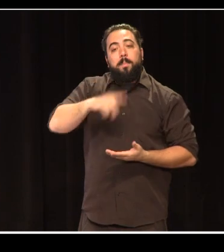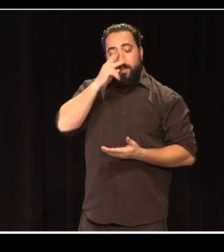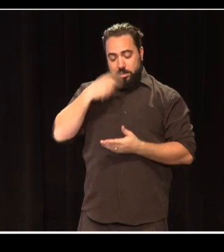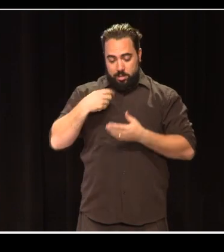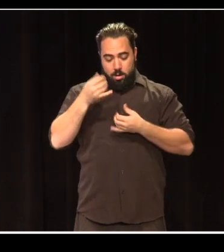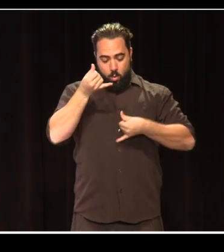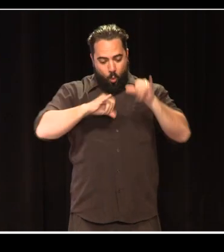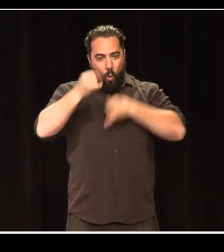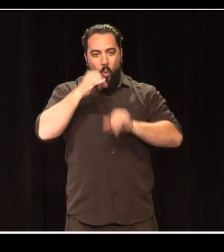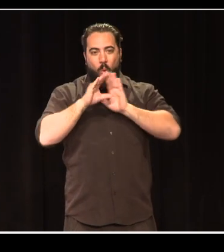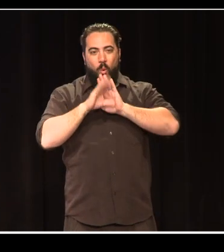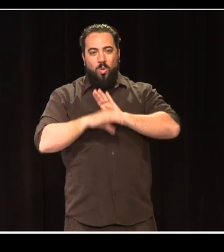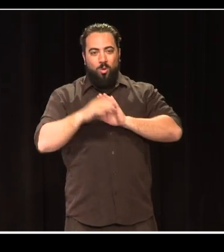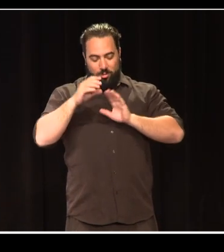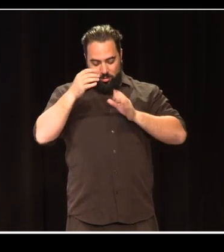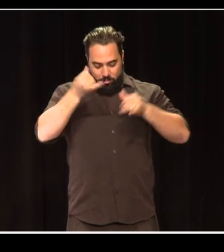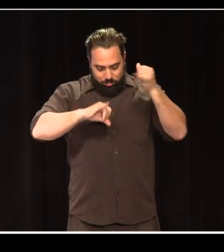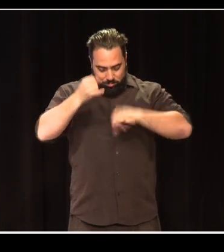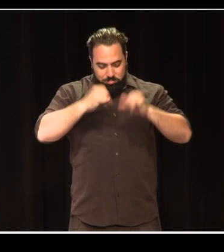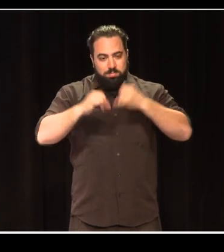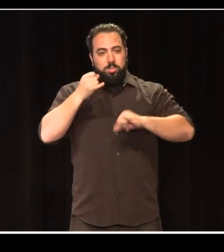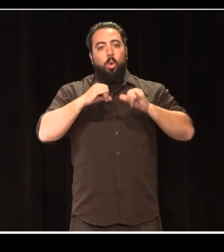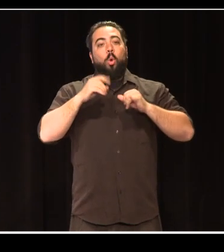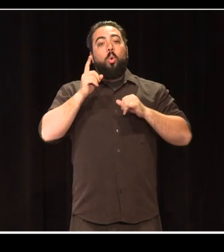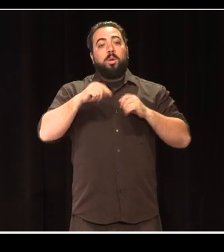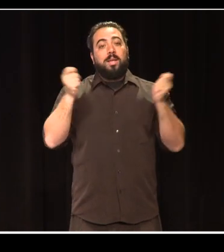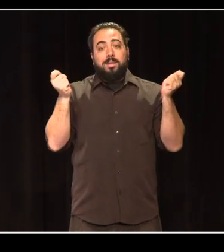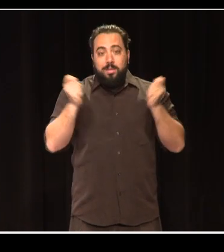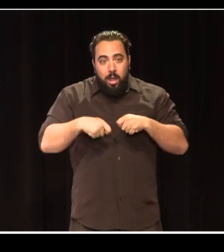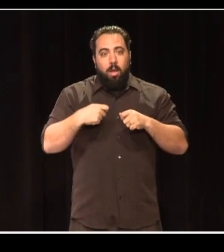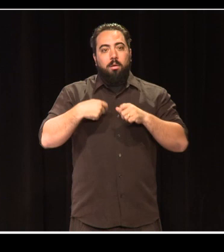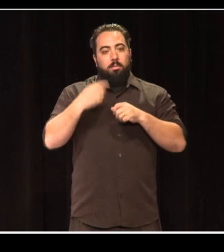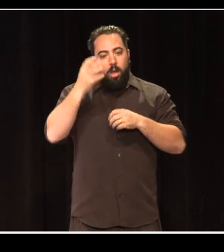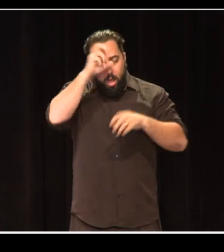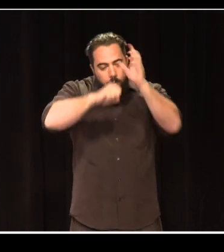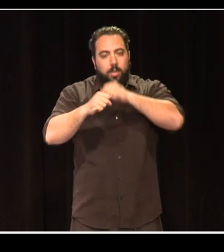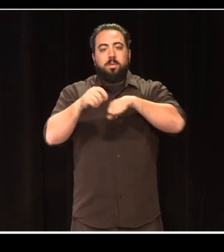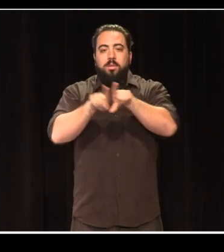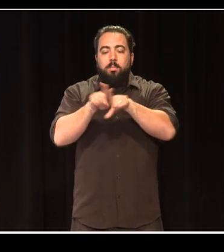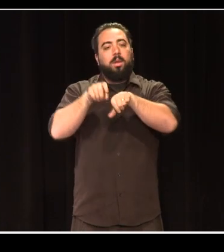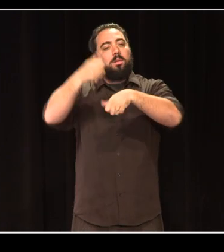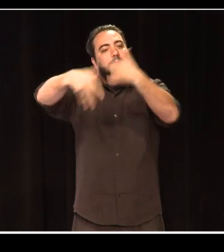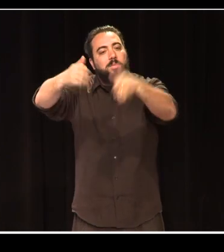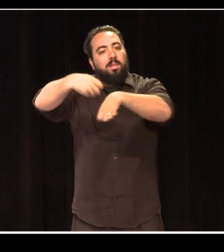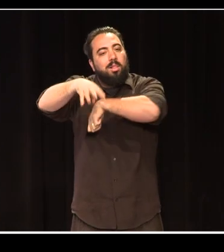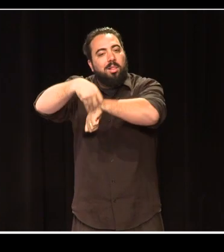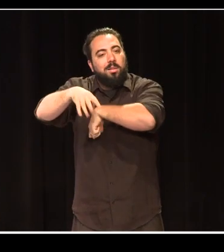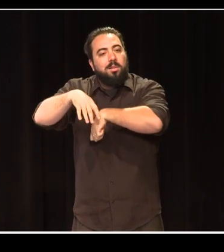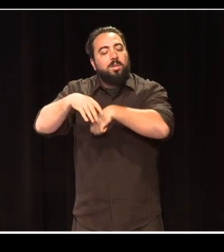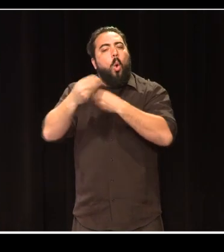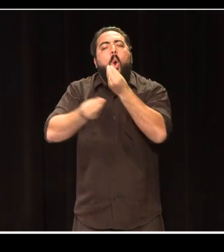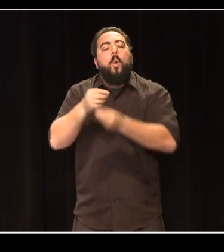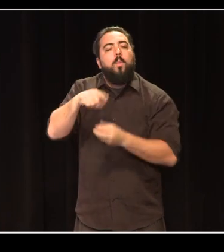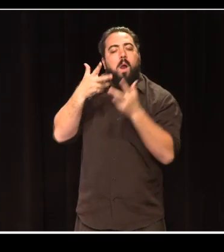química, está percebendo o conteúdo de química e está produzindo em cima disso. Quais são as significações que ele está produzindo? Como